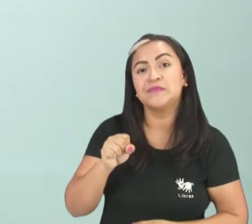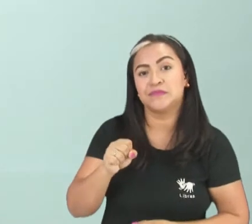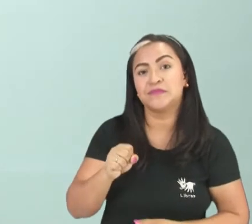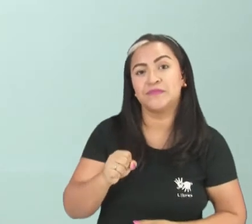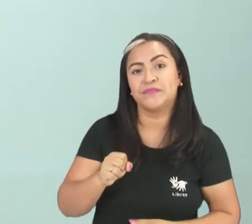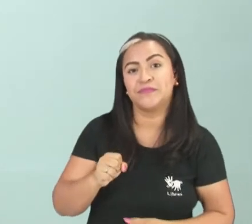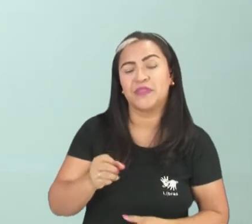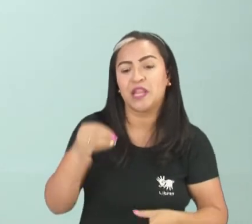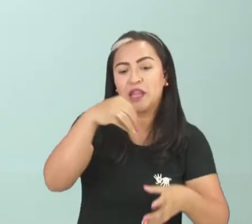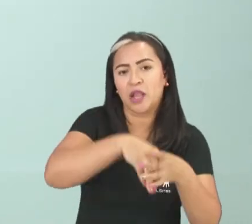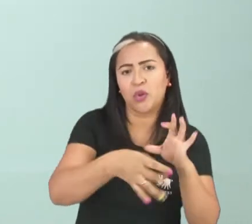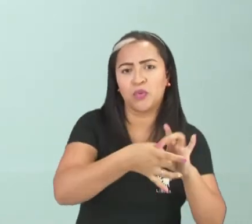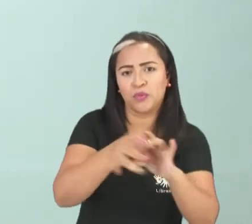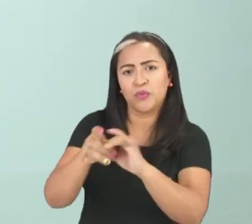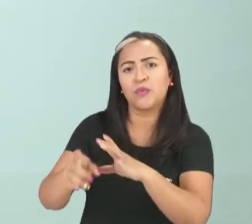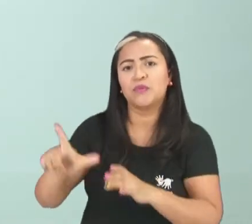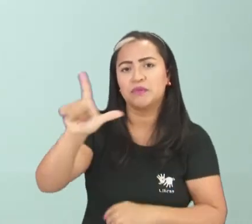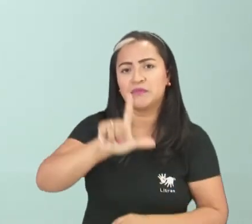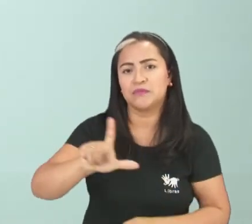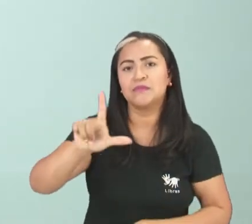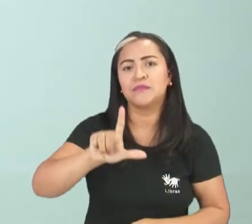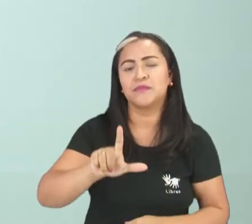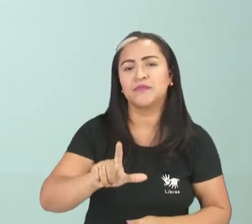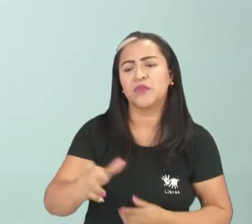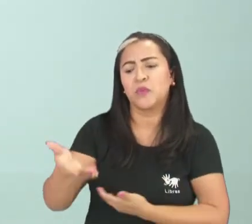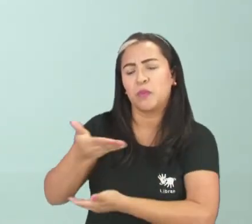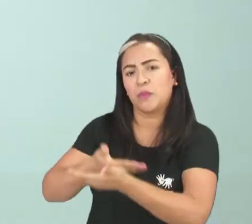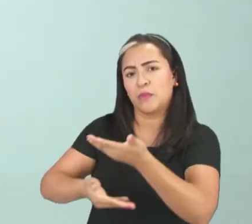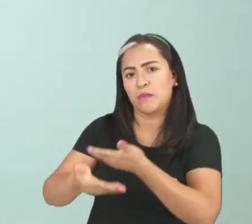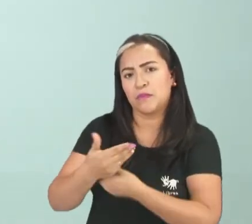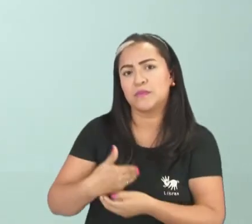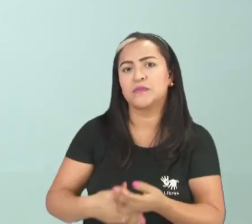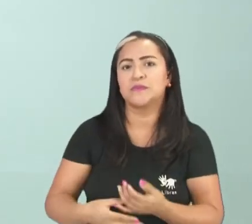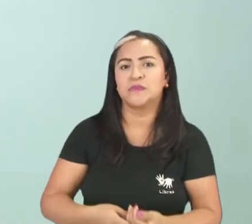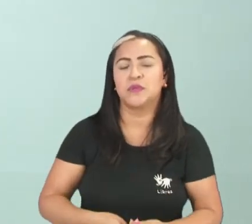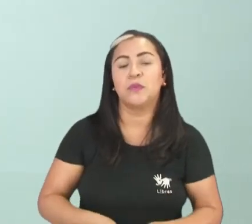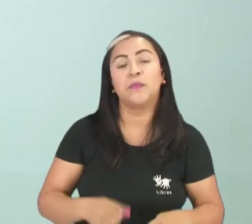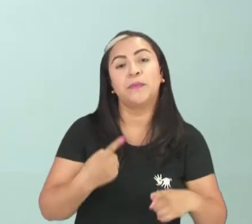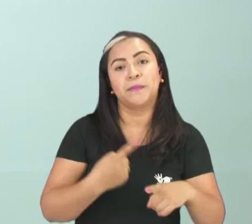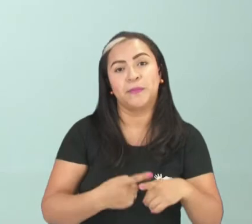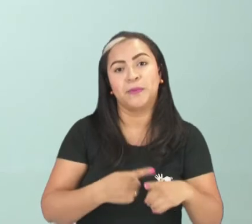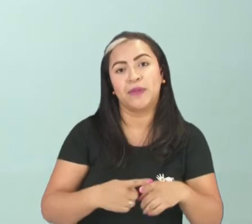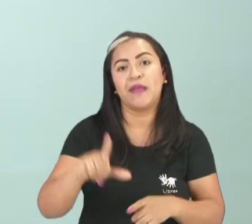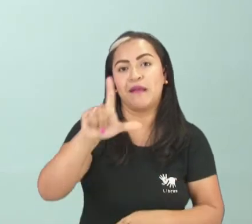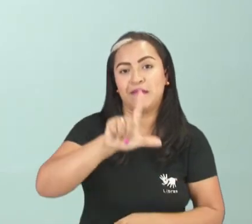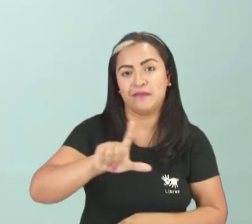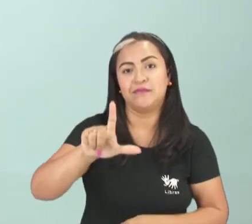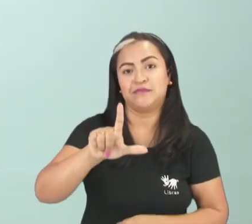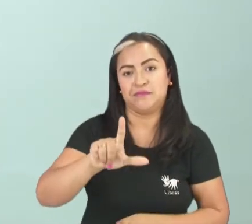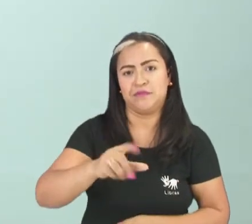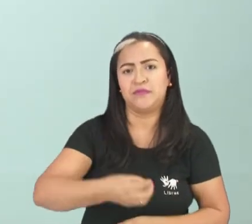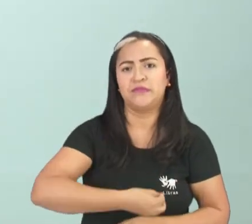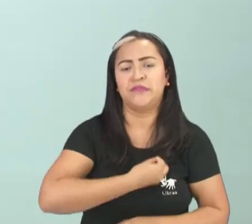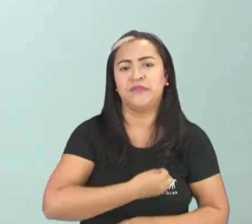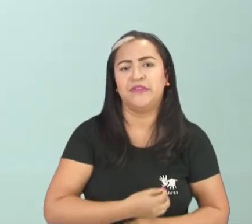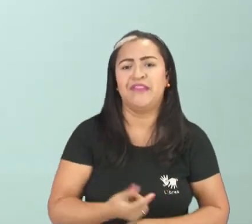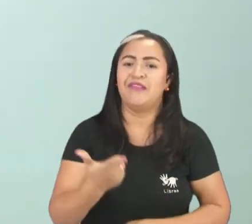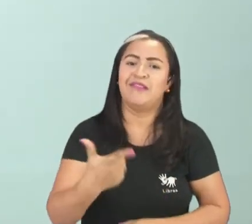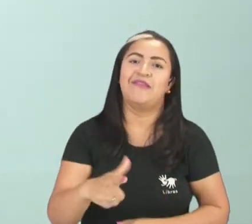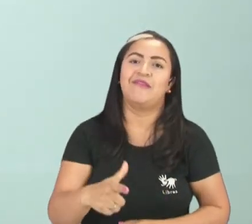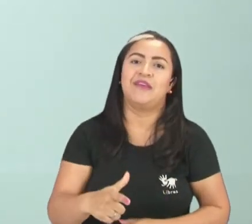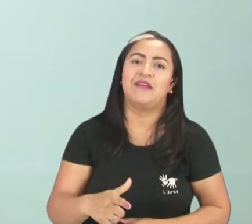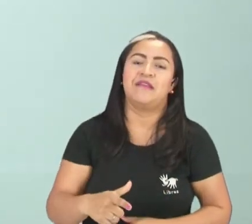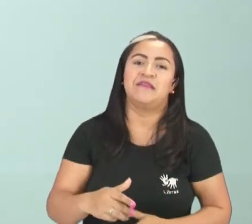esse elo, tá? Porque a literatura é viva, ela não vai deixar de existir, como eu